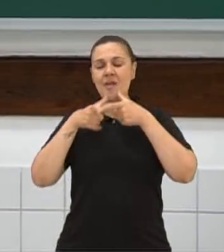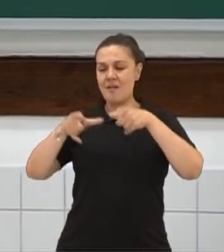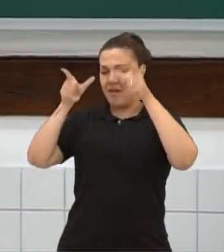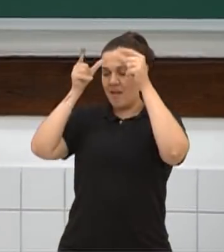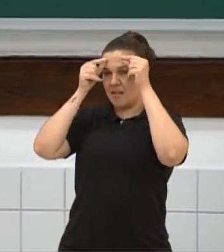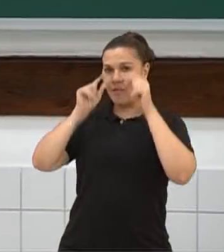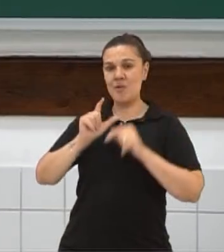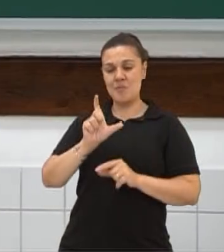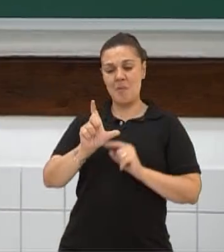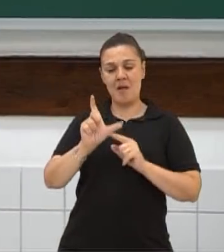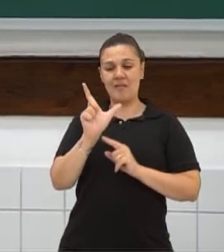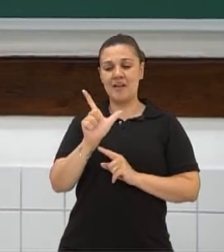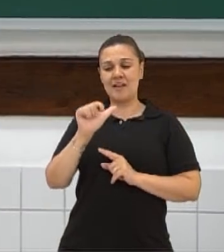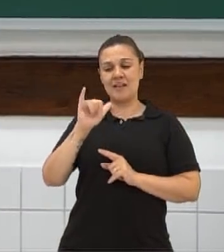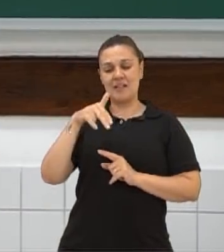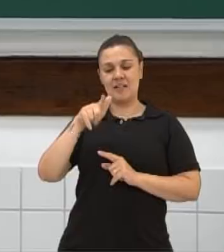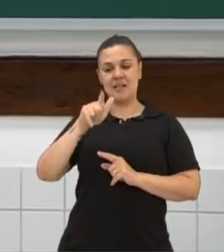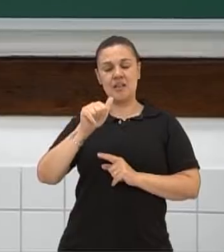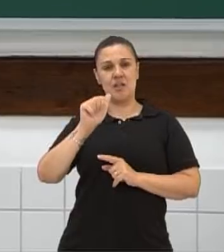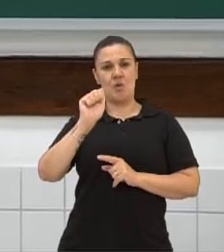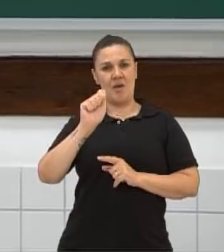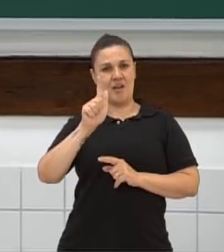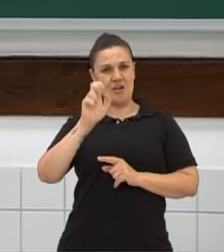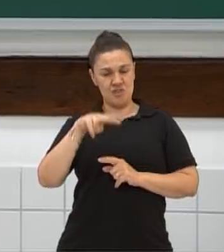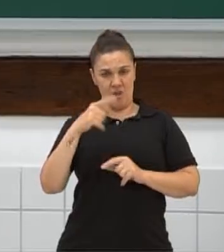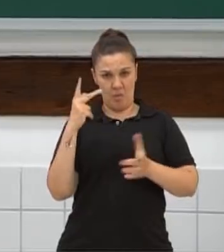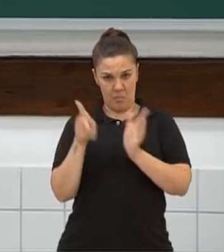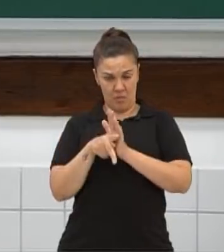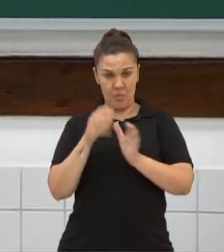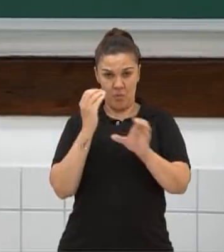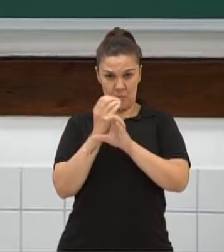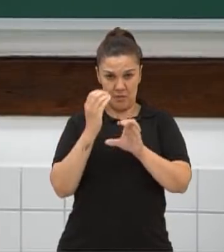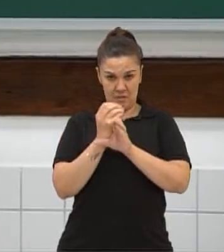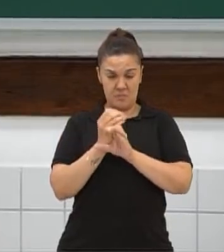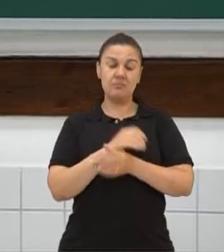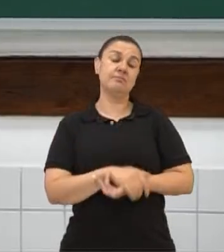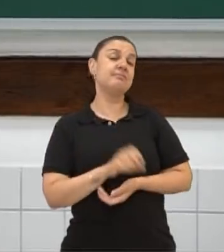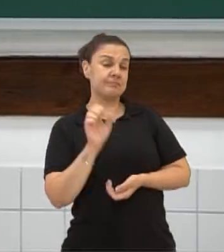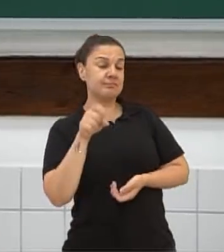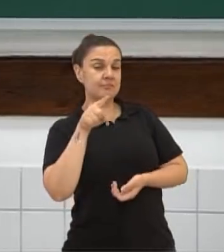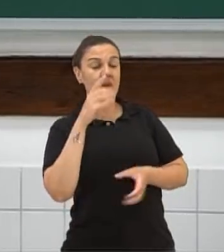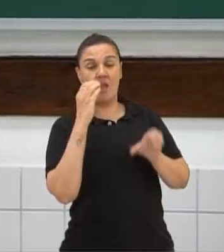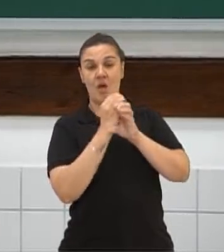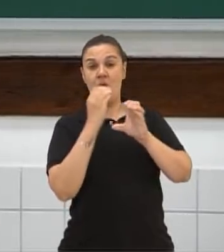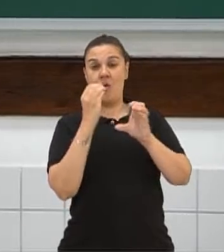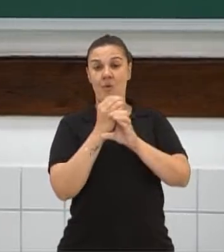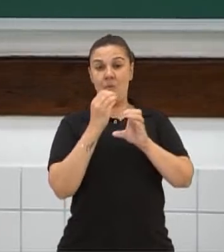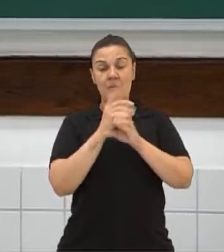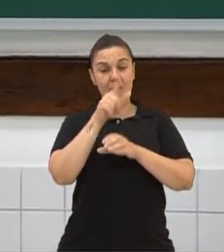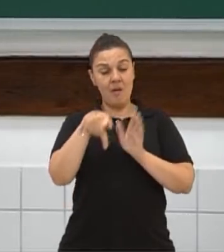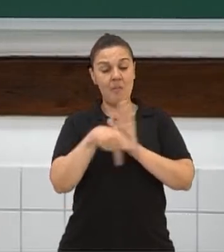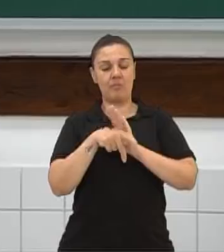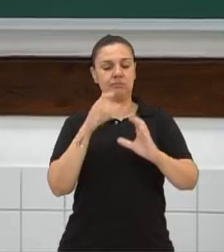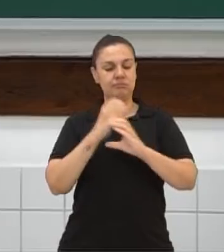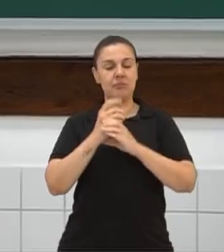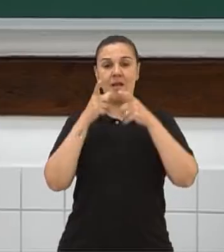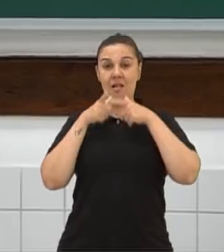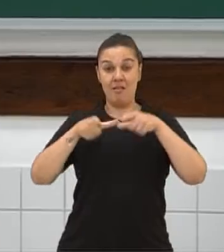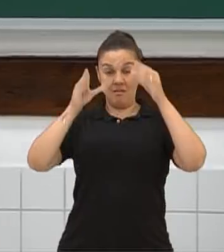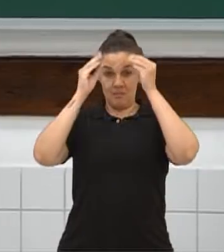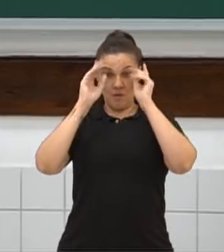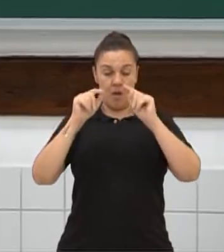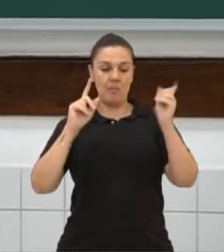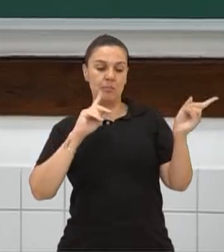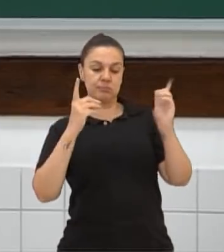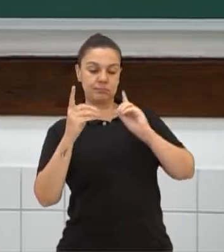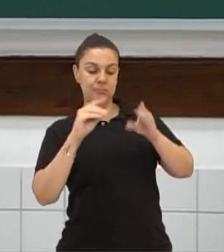linguagem? Será que a linguagem é uma maneira de se comunicar? Sim, é uma maneira de se comunicar. Então, a linguagem a gente utiliza como uma maneira do ser